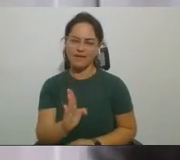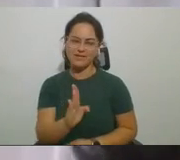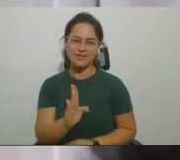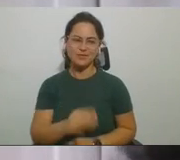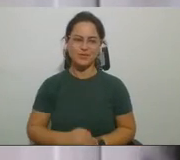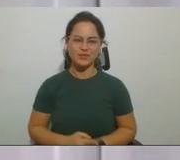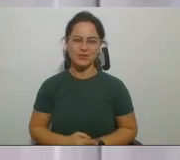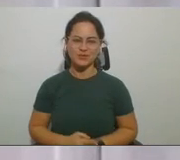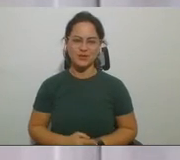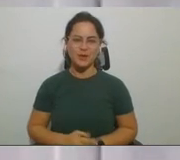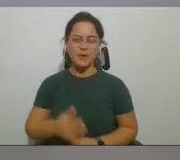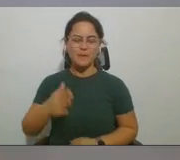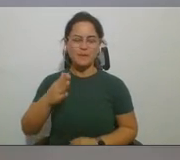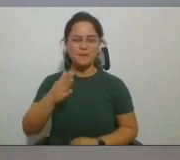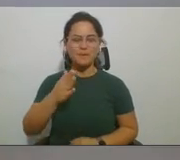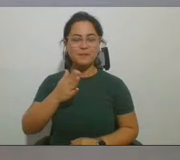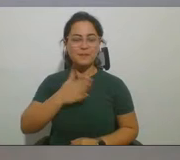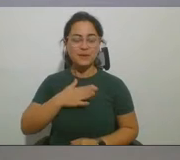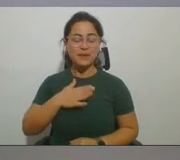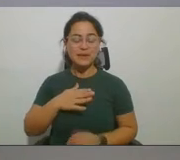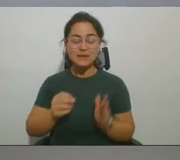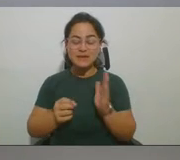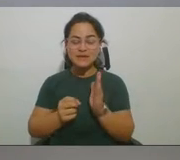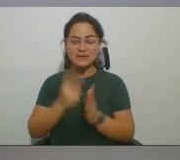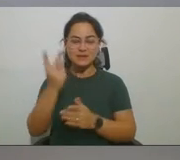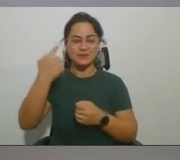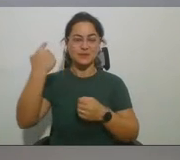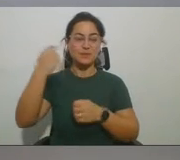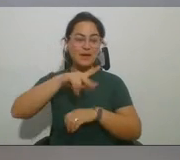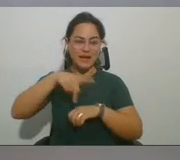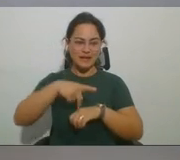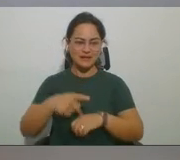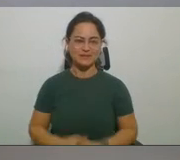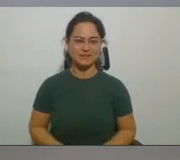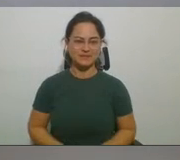segunda pátria em todos os sentidos.